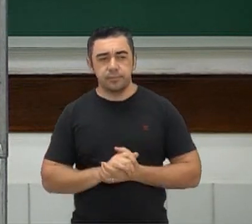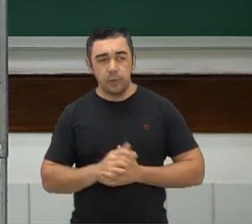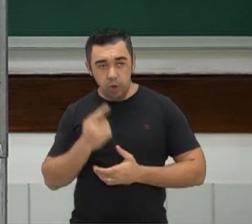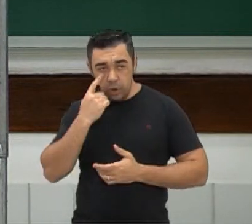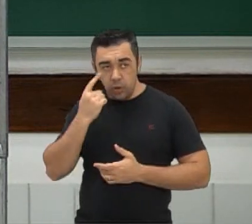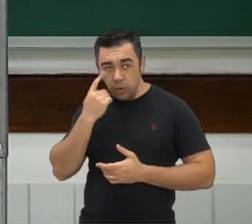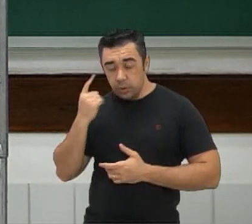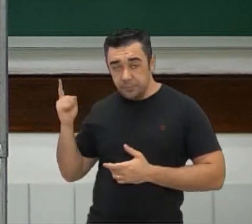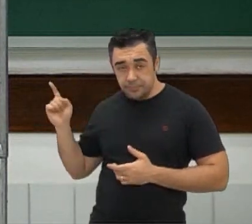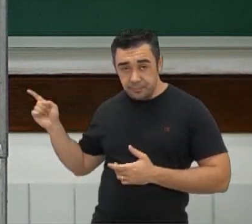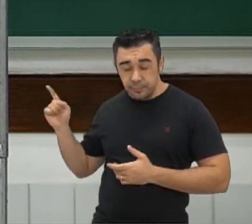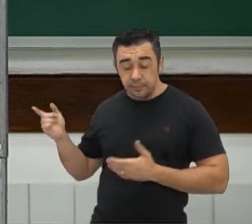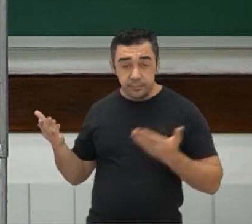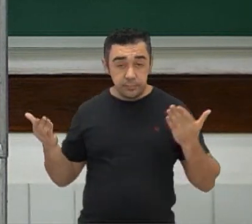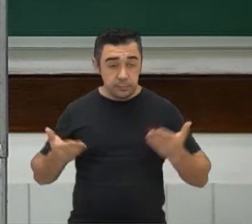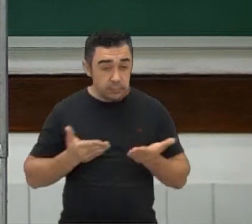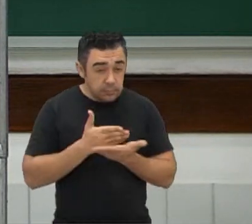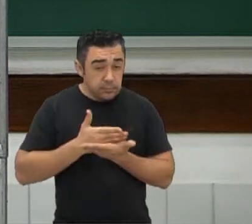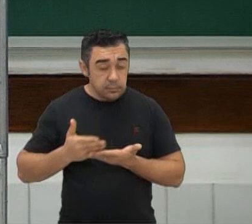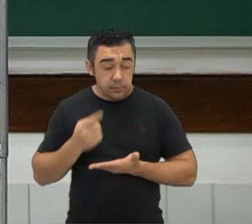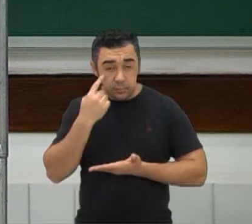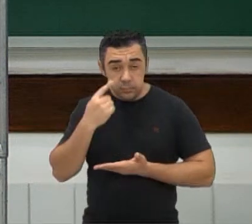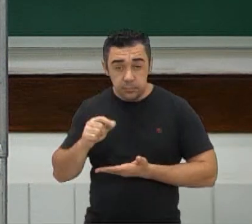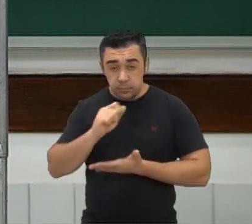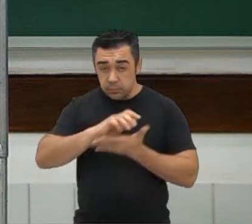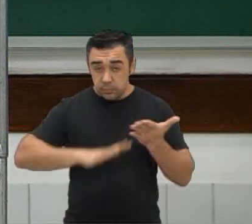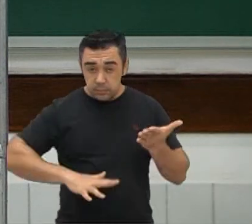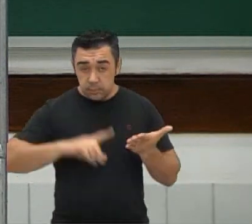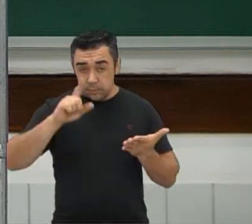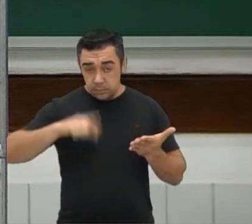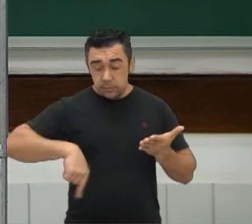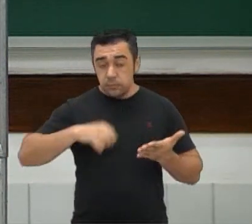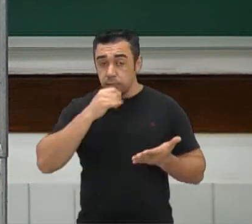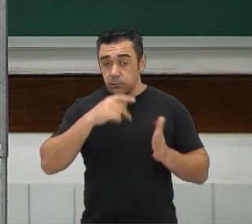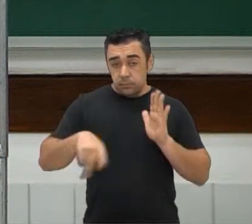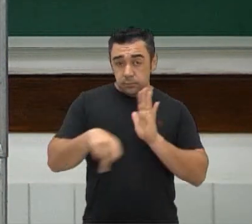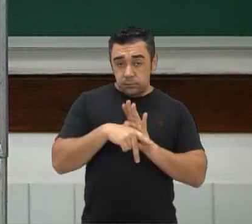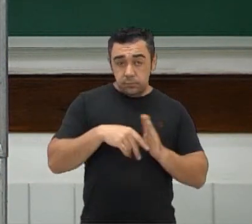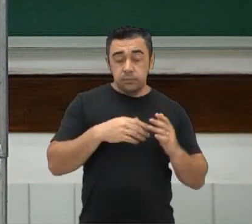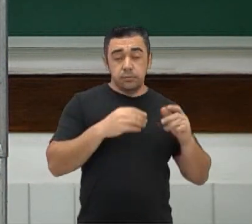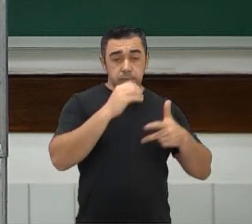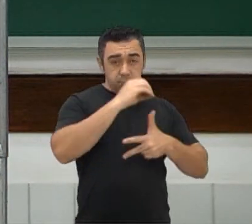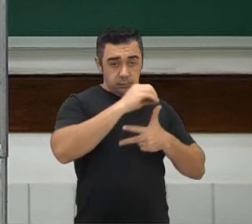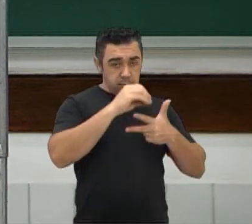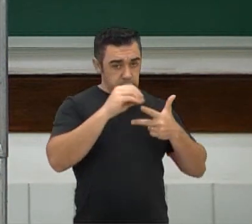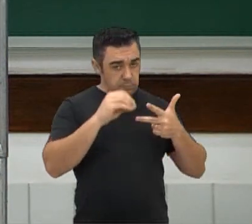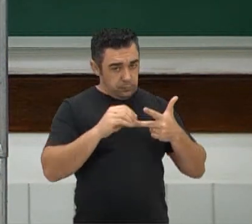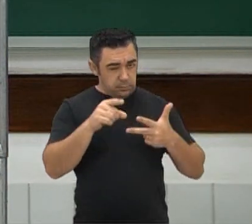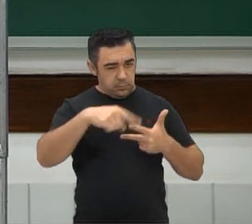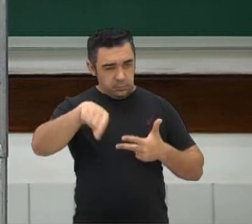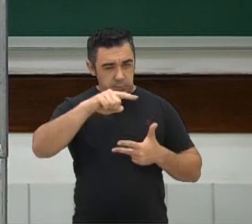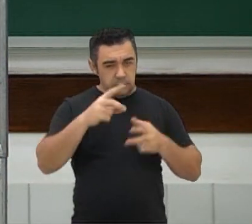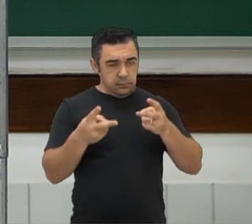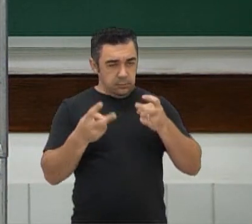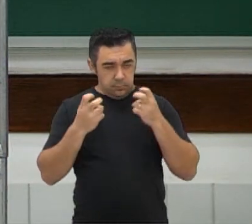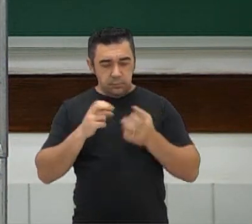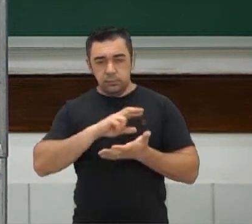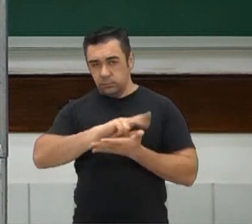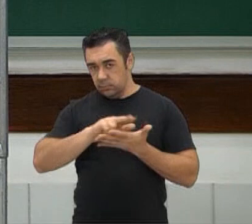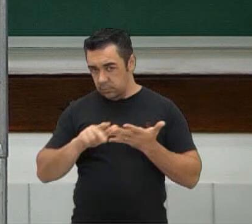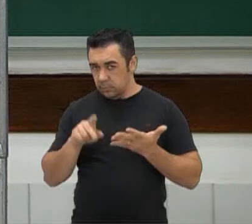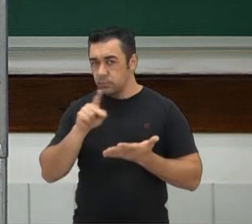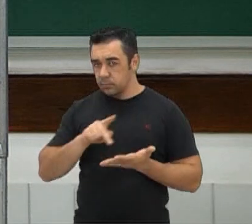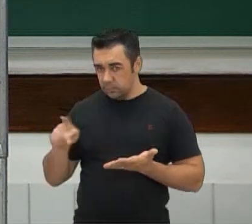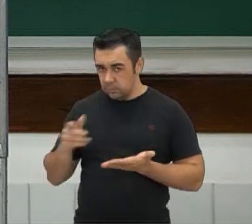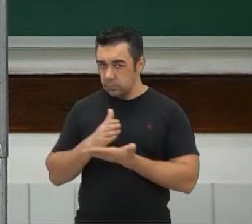gente. Agora a gente vai começar a fazer exercícios, tá? E vocês estão percebendo que vários dos professores de